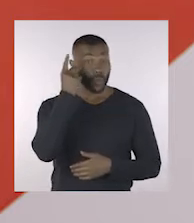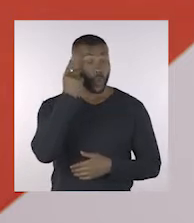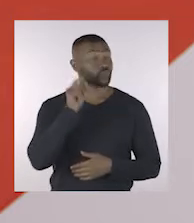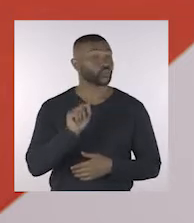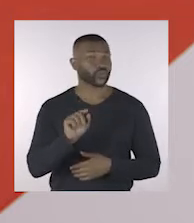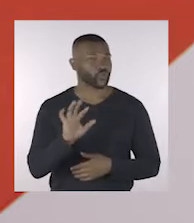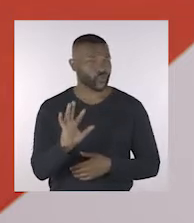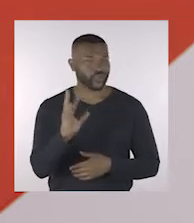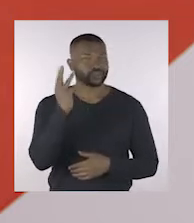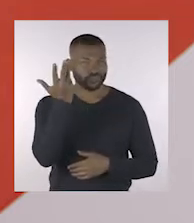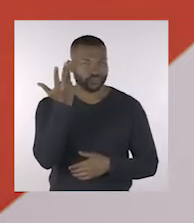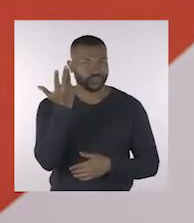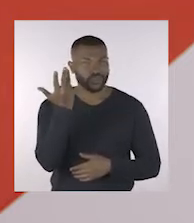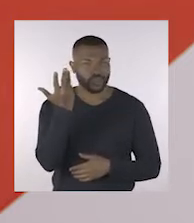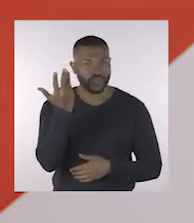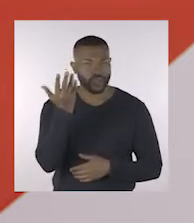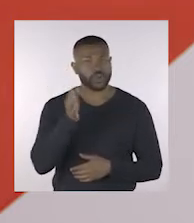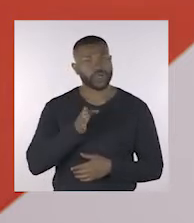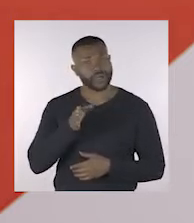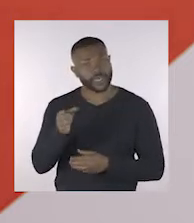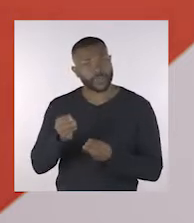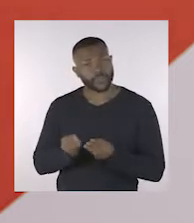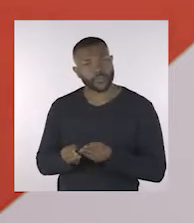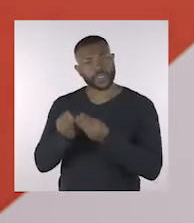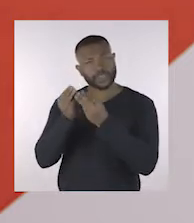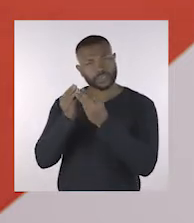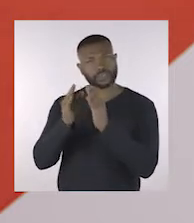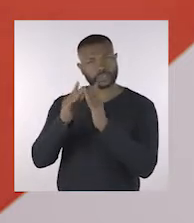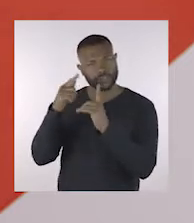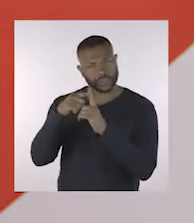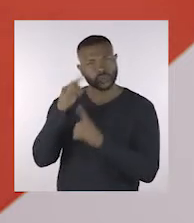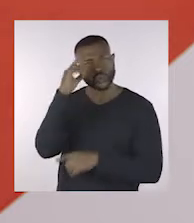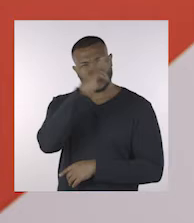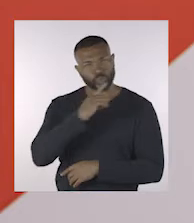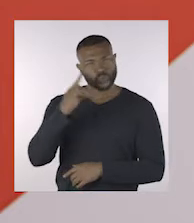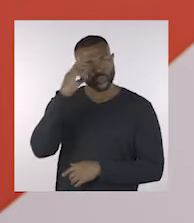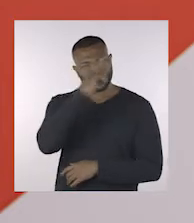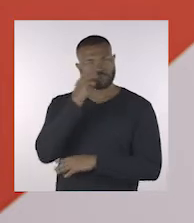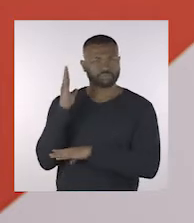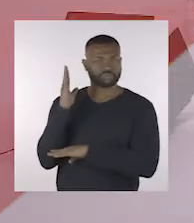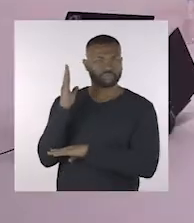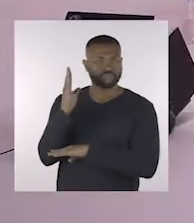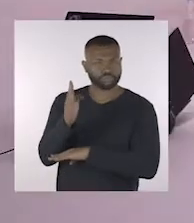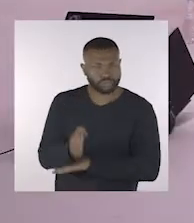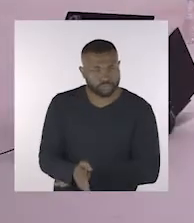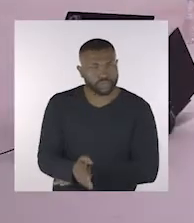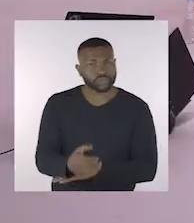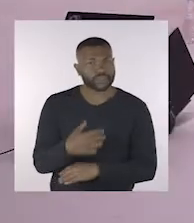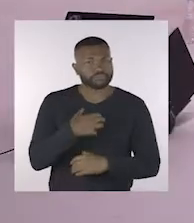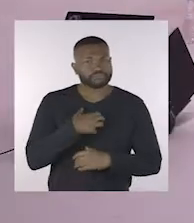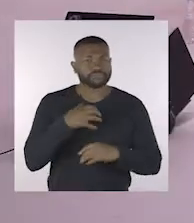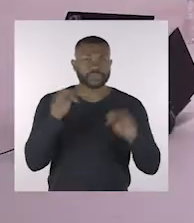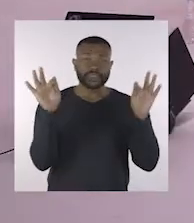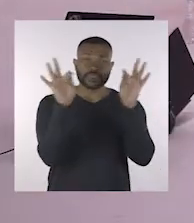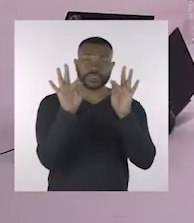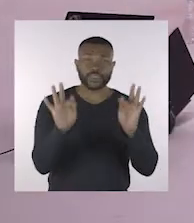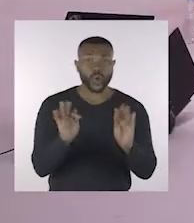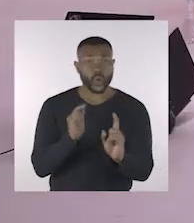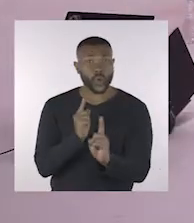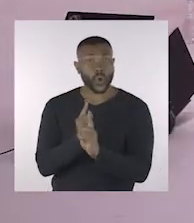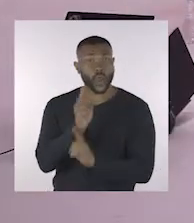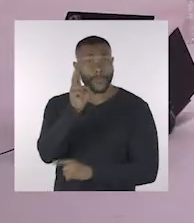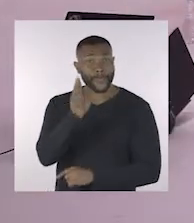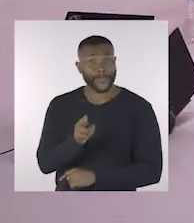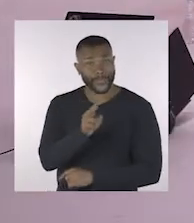Paulo é essa coisa dele na missa zarattini todos os domingos e nós tivemos a felicidade de encontrar